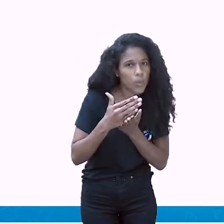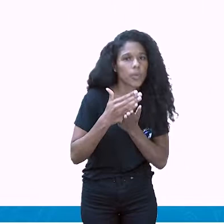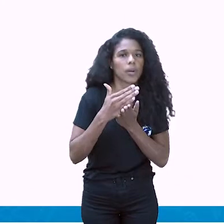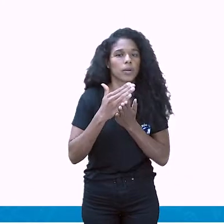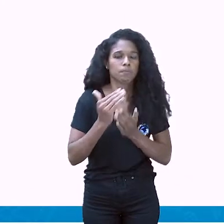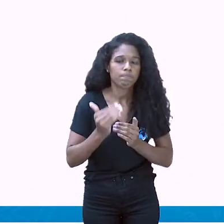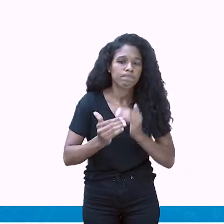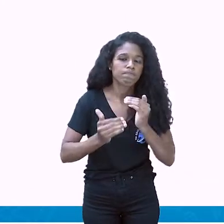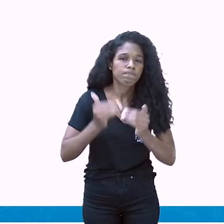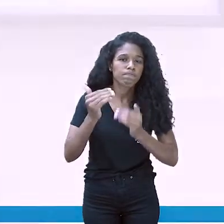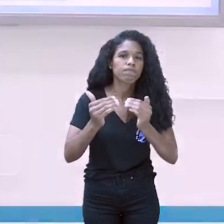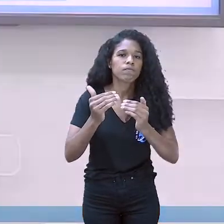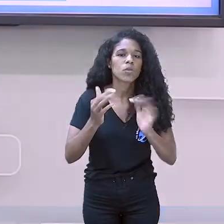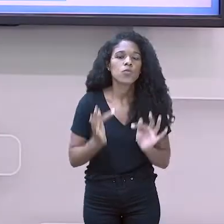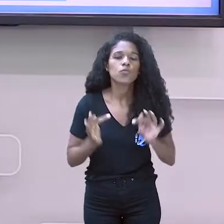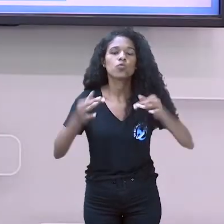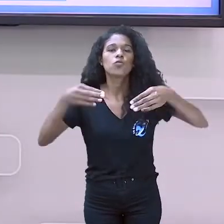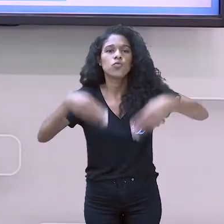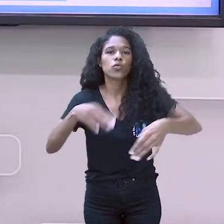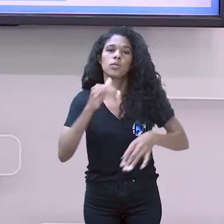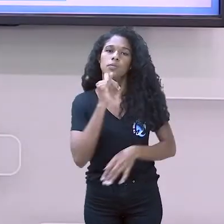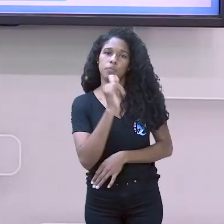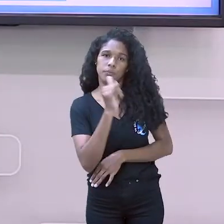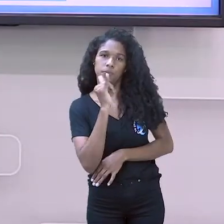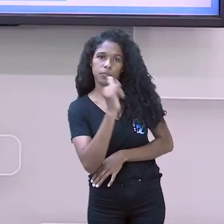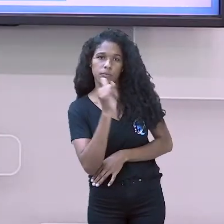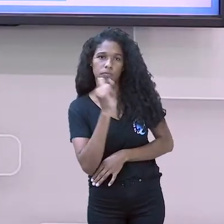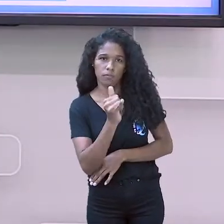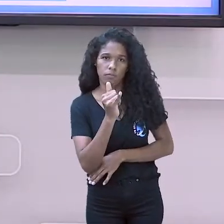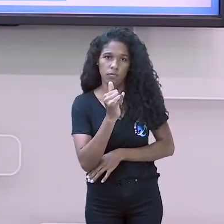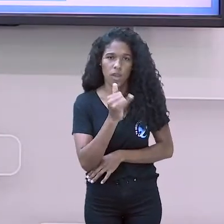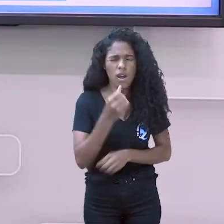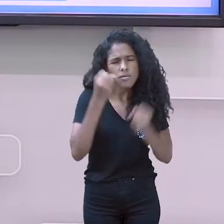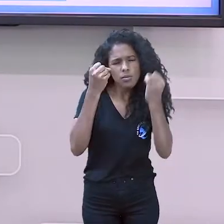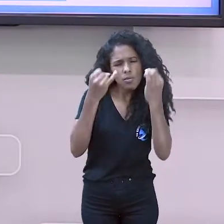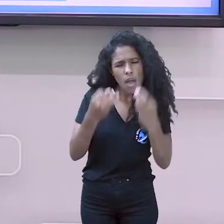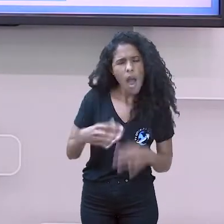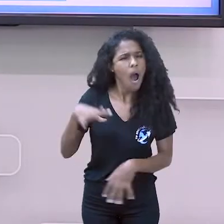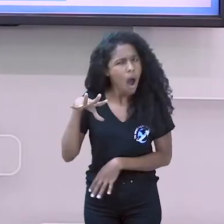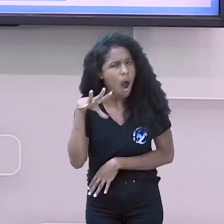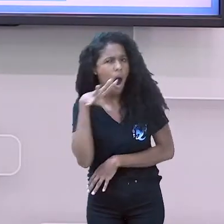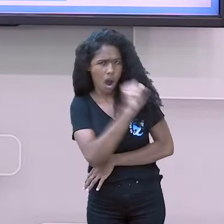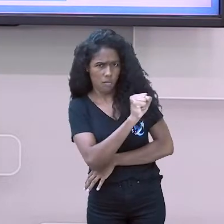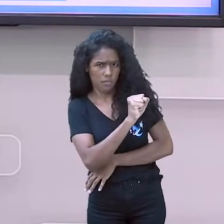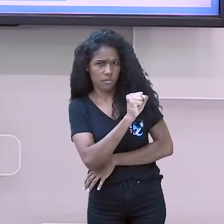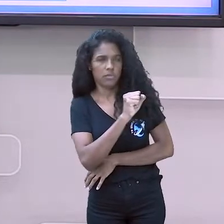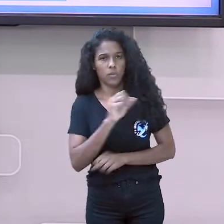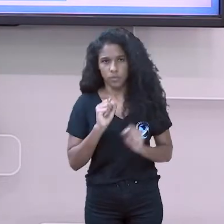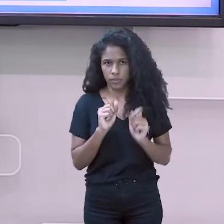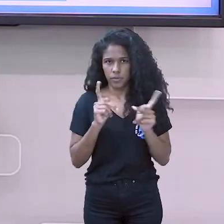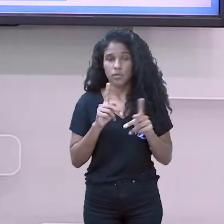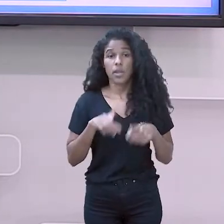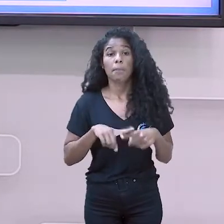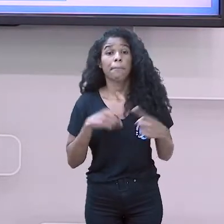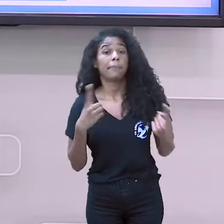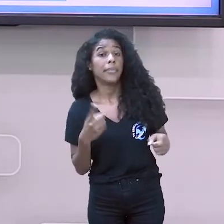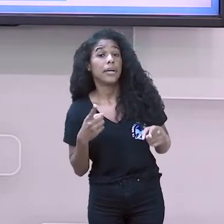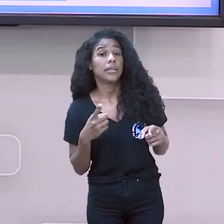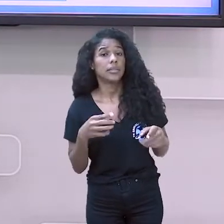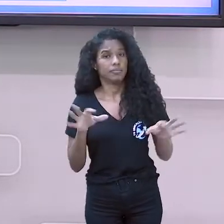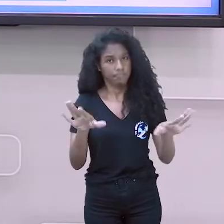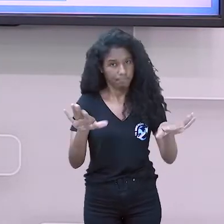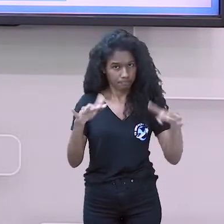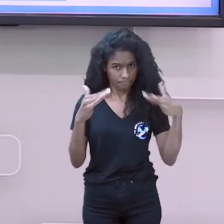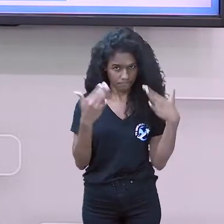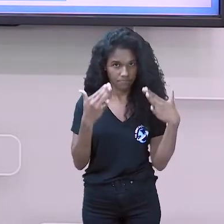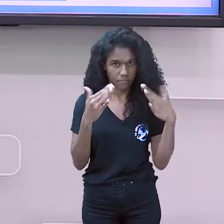meio e tem o fim da história, narrados aí de maneira breve, ou seja, bem rápida. Porém, presta atenção nisso que eu